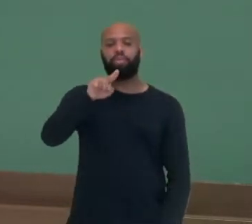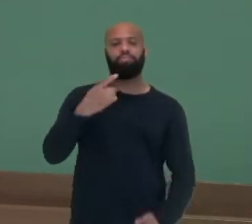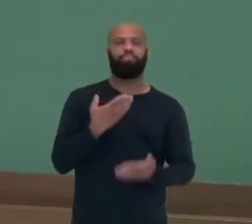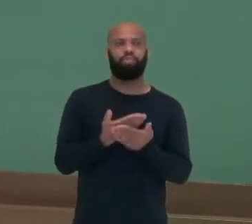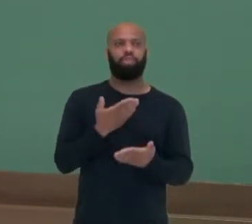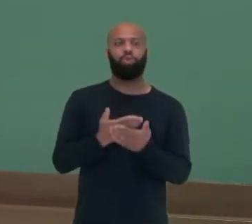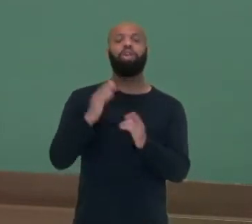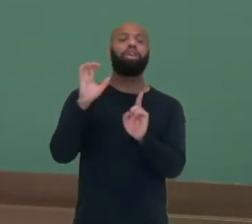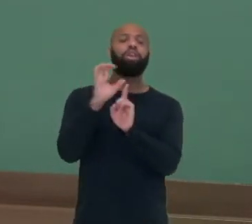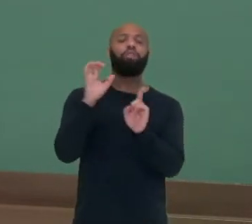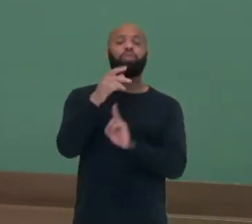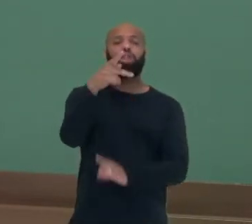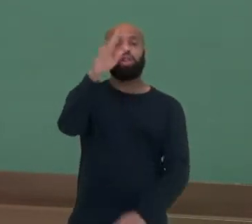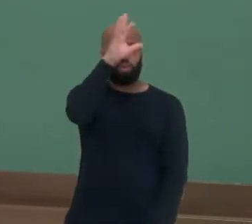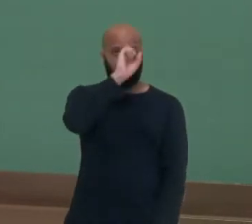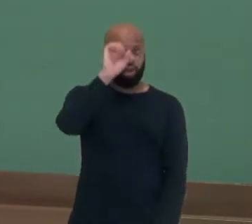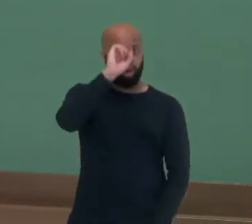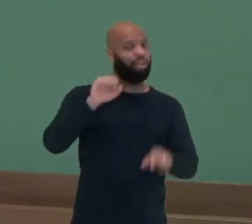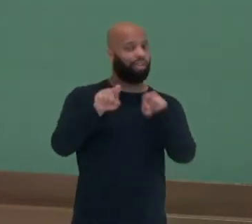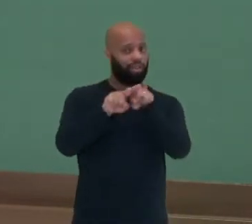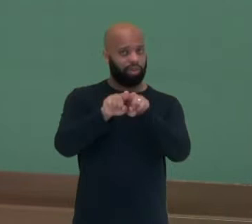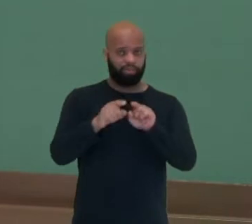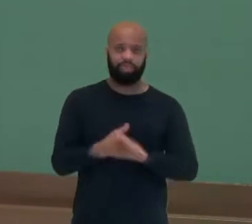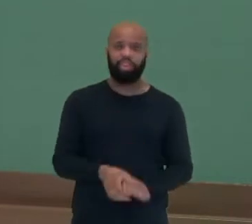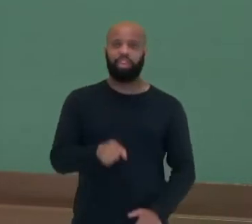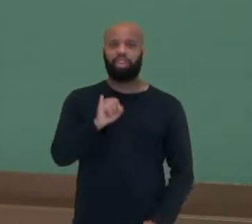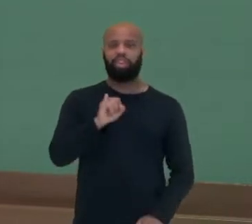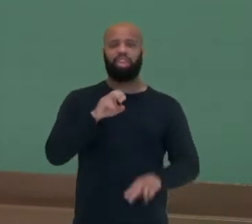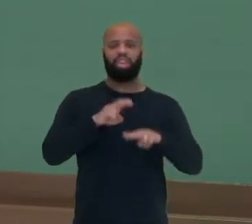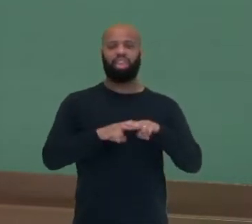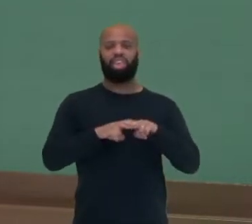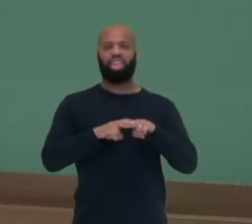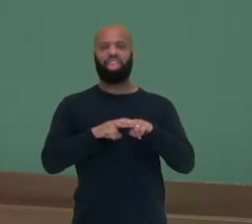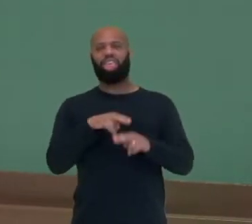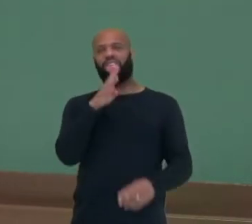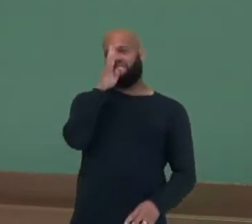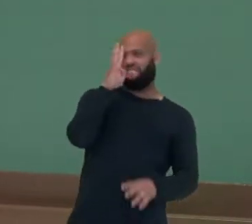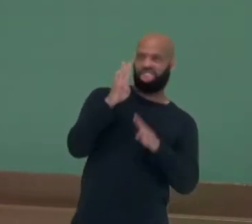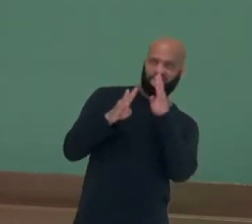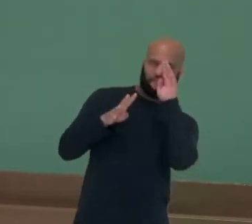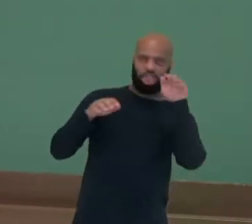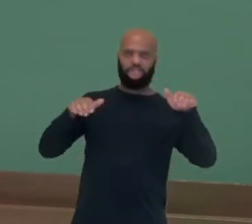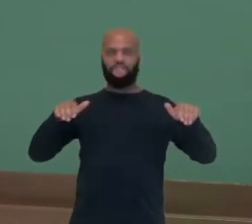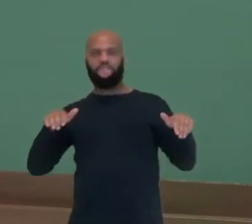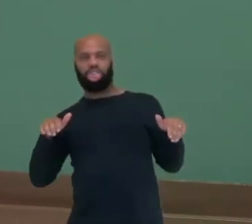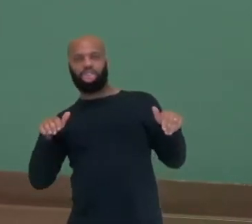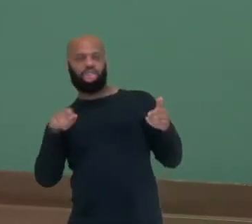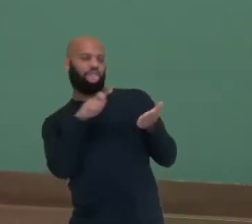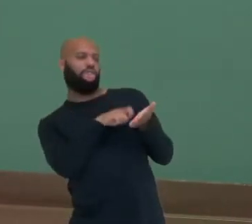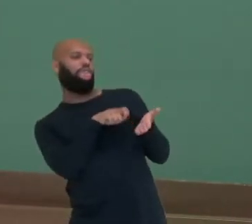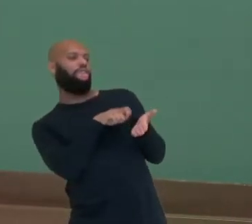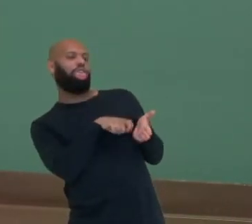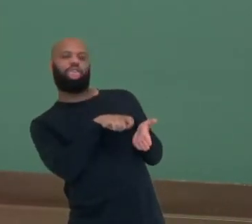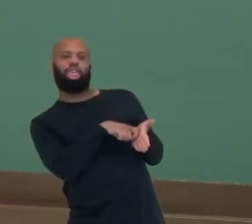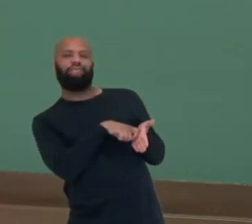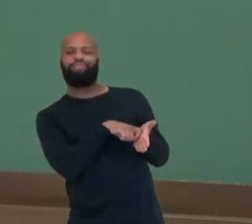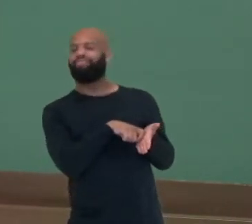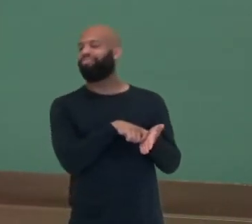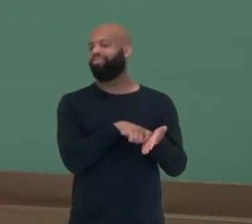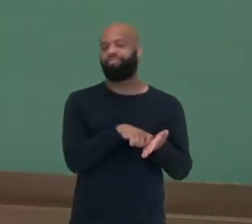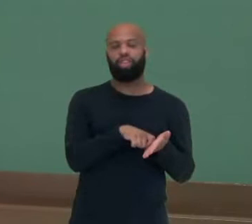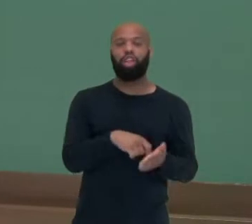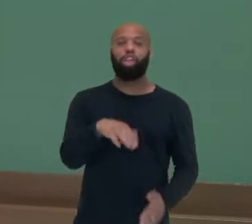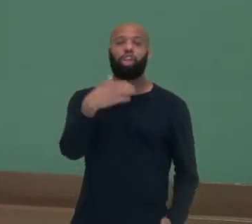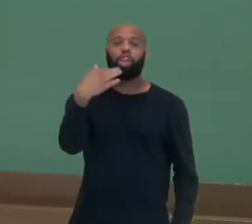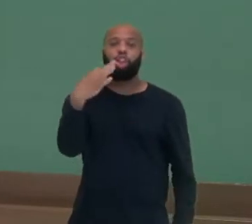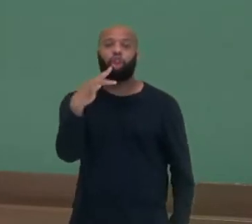estuda influencia na sua aprendizagem. Se você sentar de qualquer jeito, estudar deitado, todo torto, vai doer suas